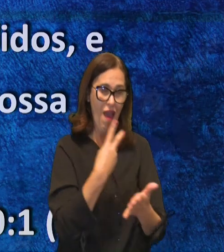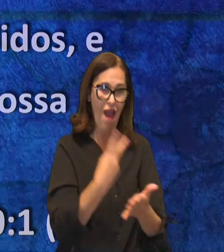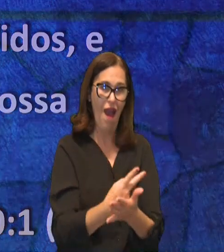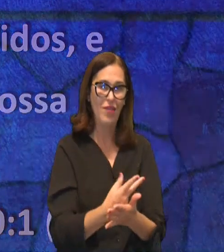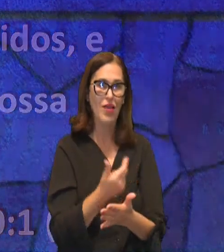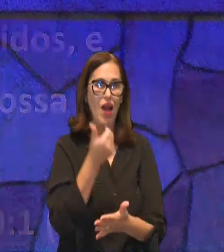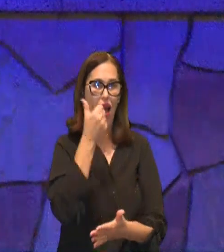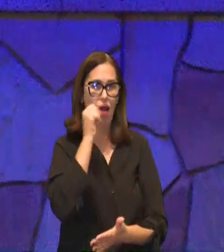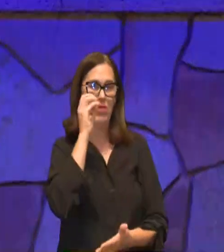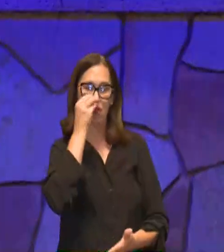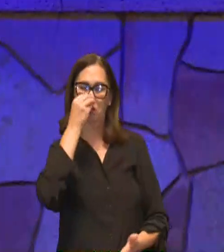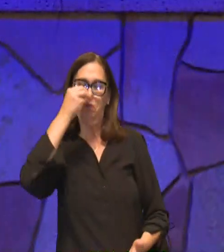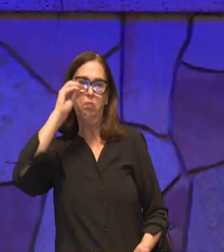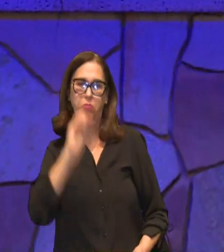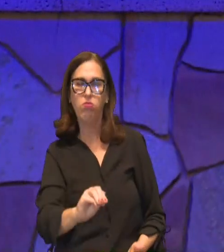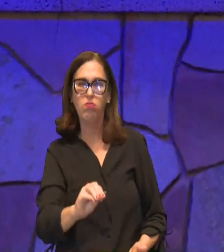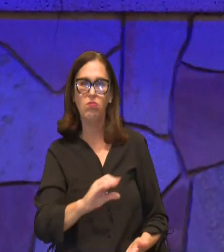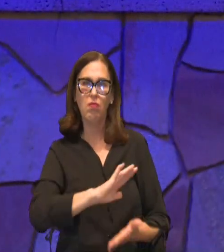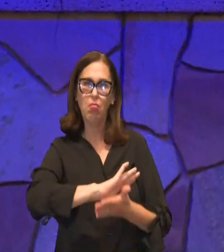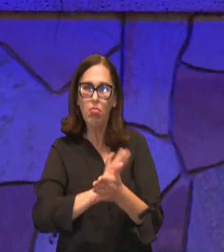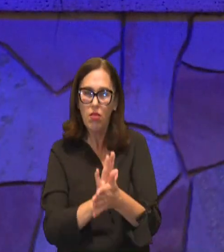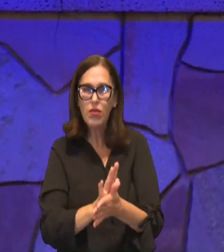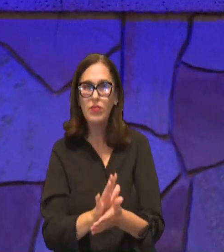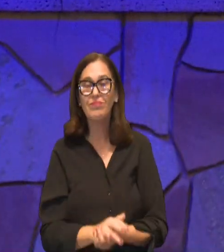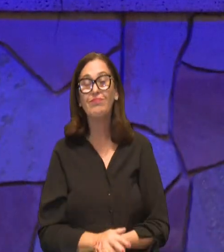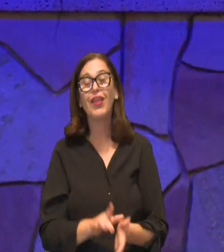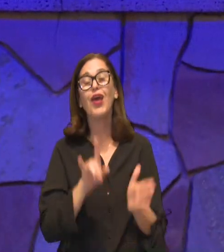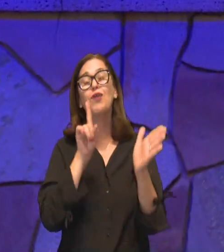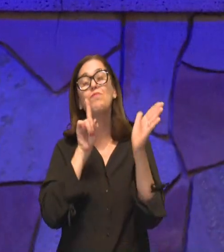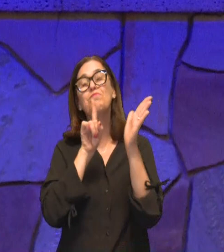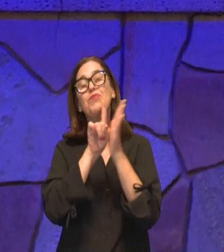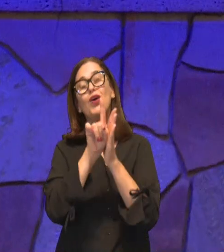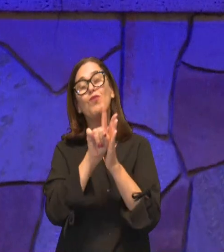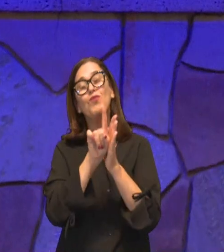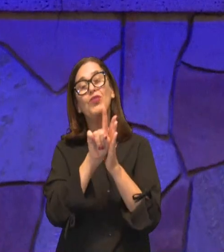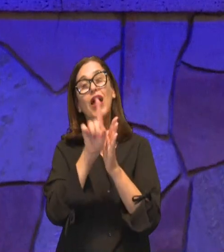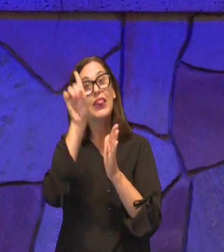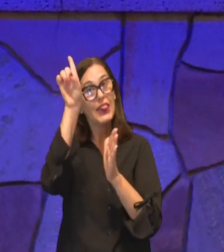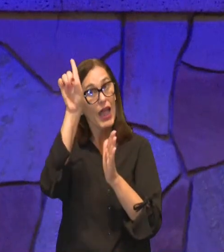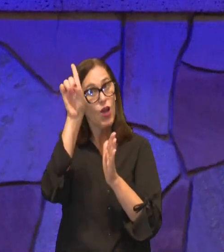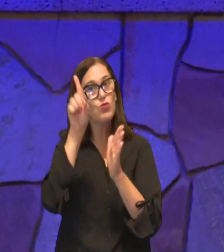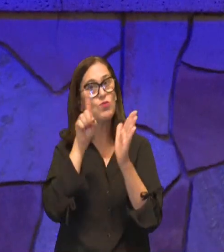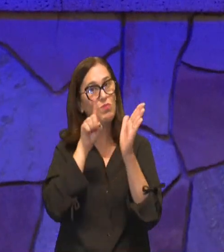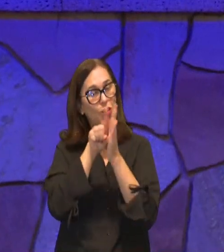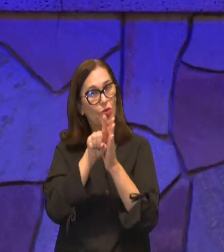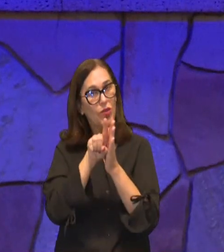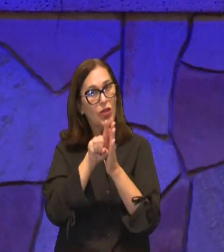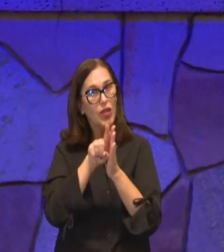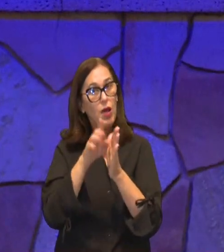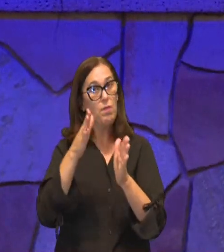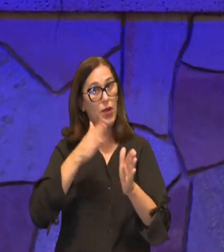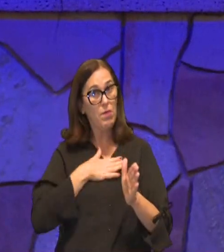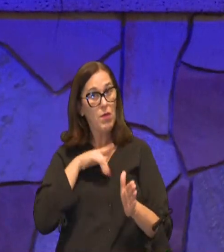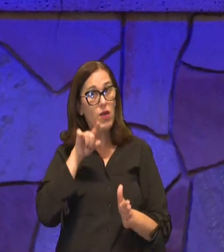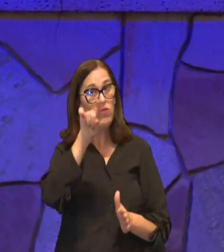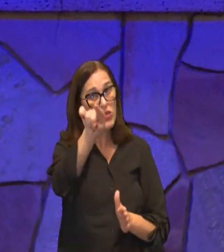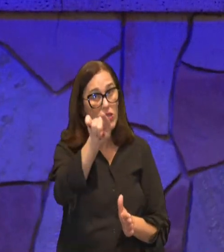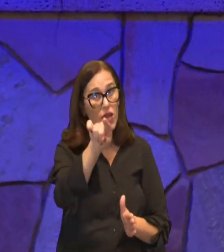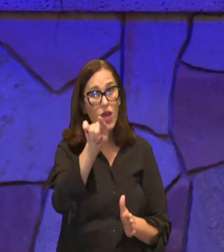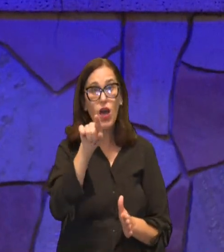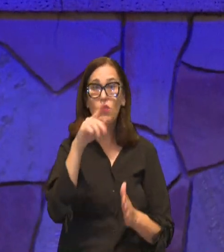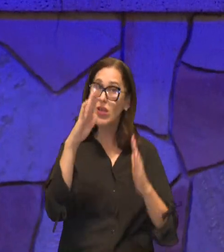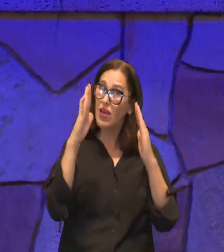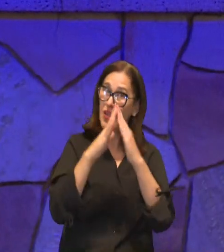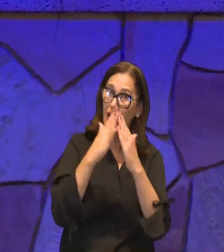foi repudiada. E agora aqui a pergunta que Deus faz, queridos, e talvez seja a pergunta para mim, para você que está em